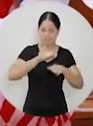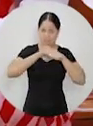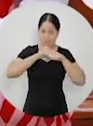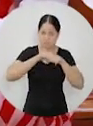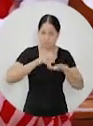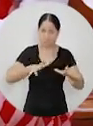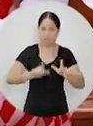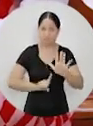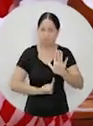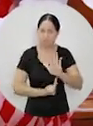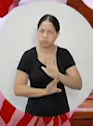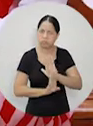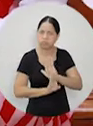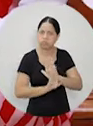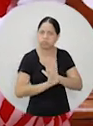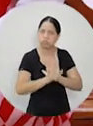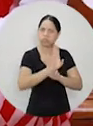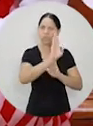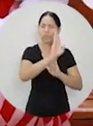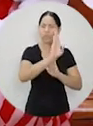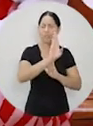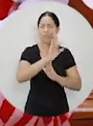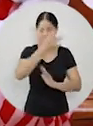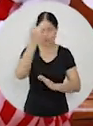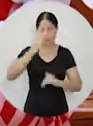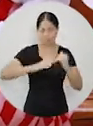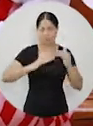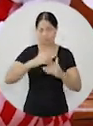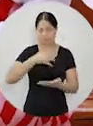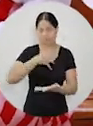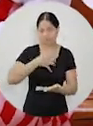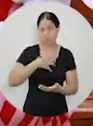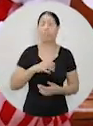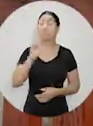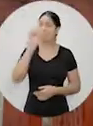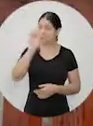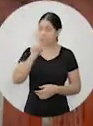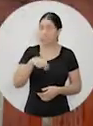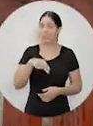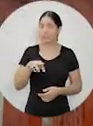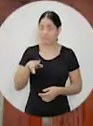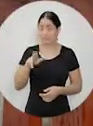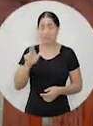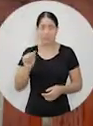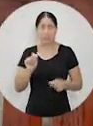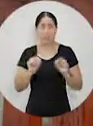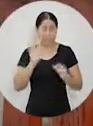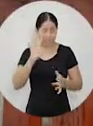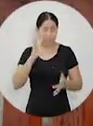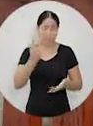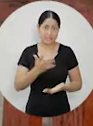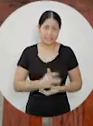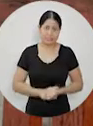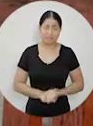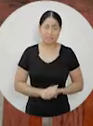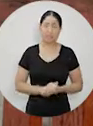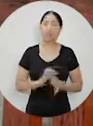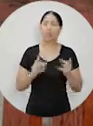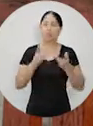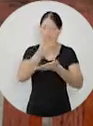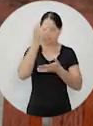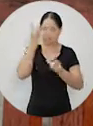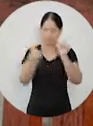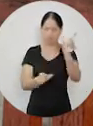uma tendência isso, tem crescido e os jornalistas têm sentido. Exatamente, Natália. O que ocorre é o seguinte,